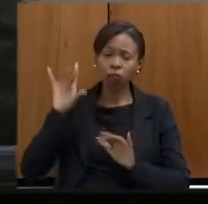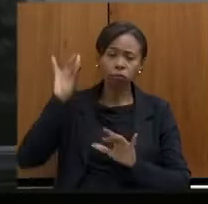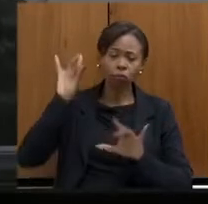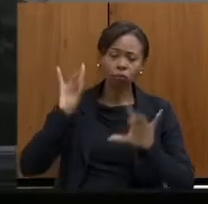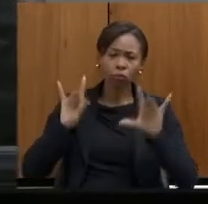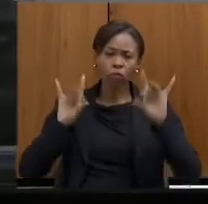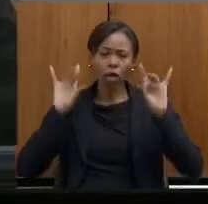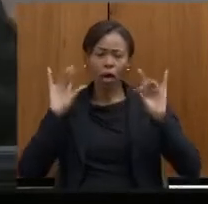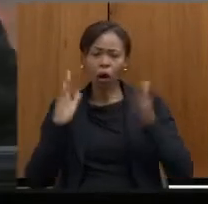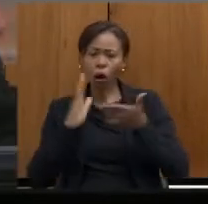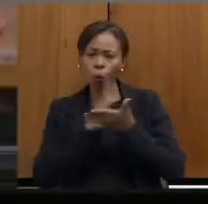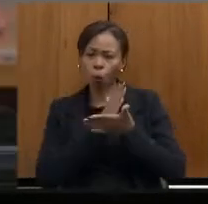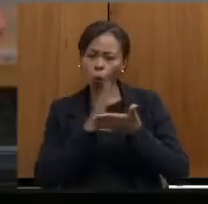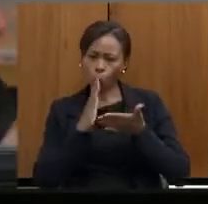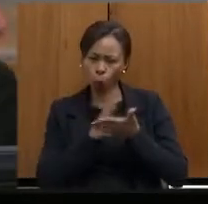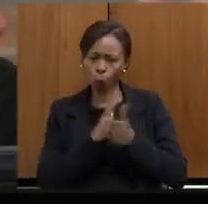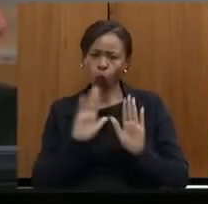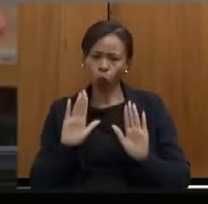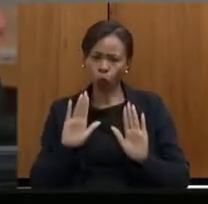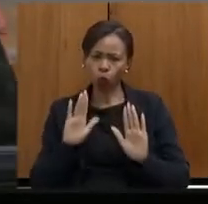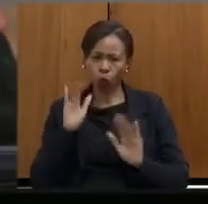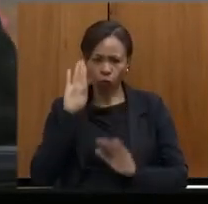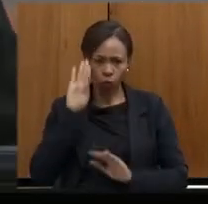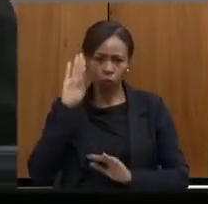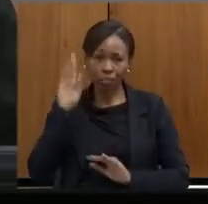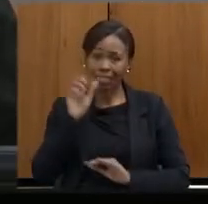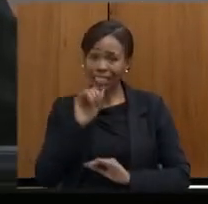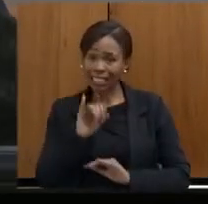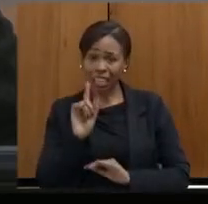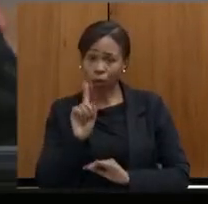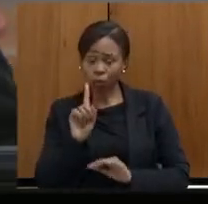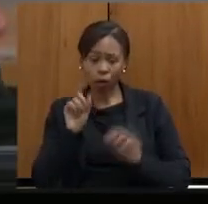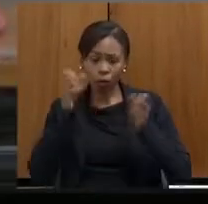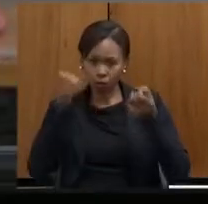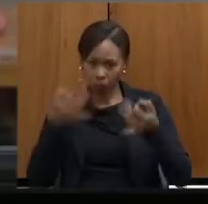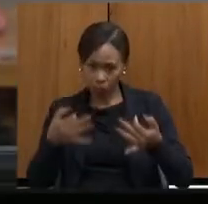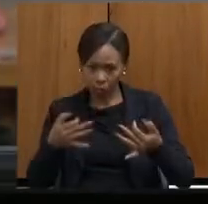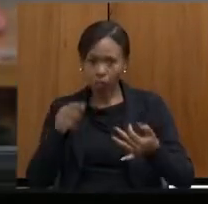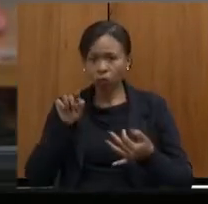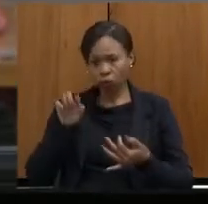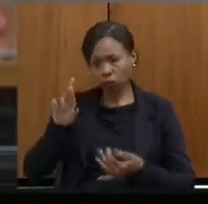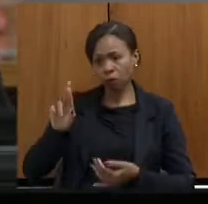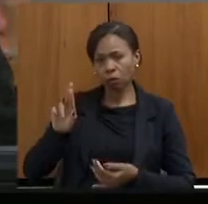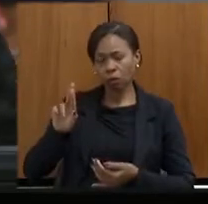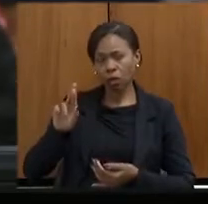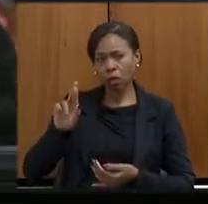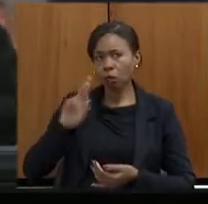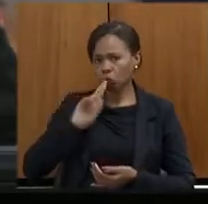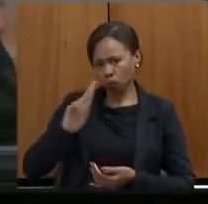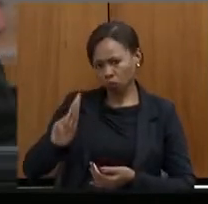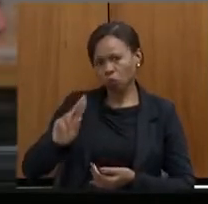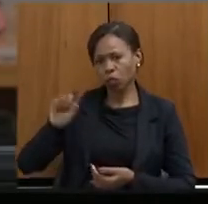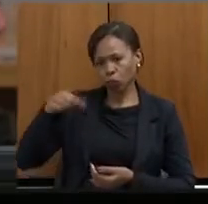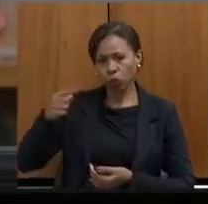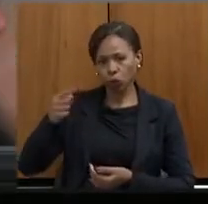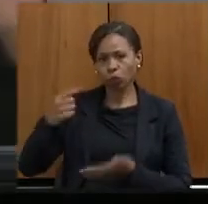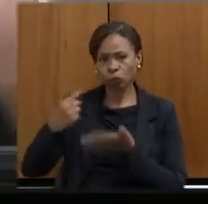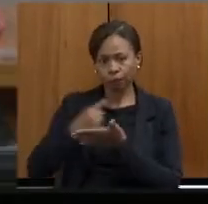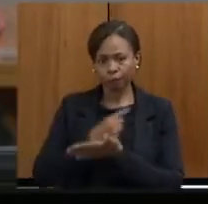minha apresentação, eu estou aqui à disposição para responder a perguntas dos senhores. Então, por favor.